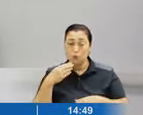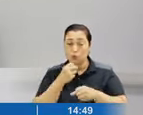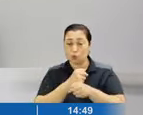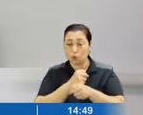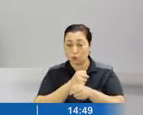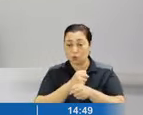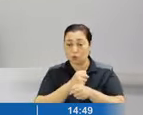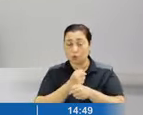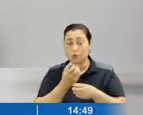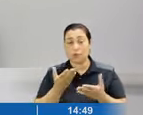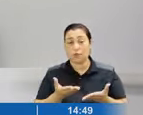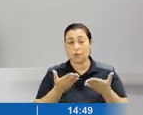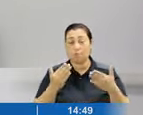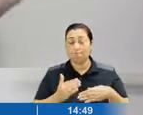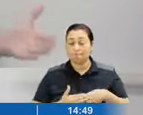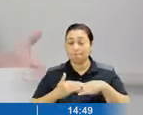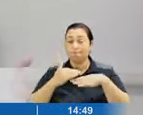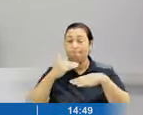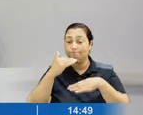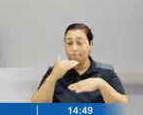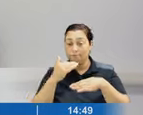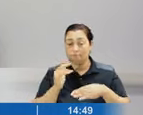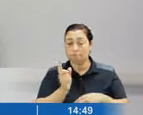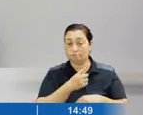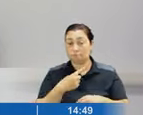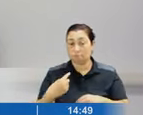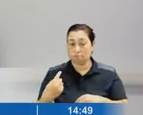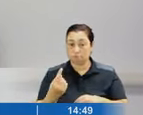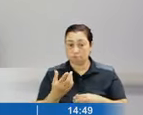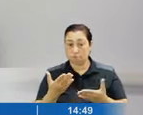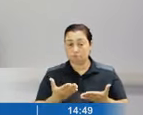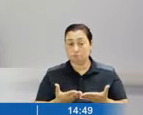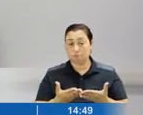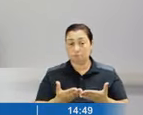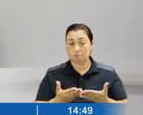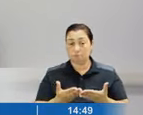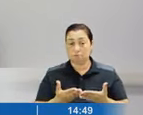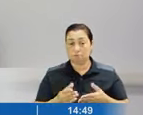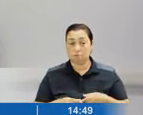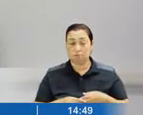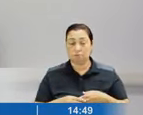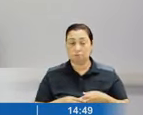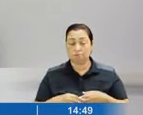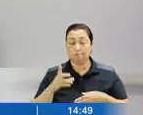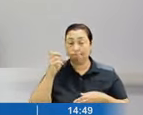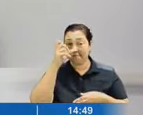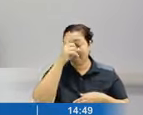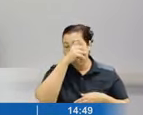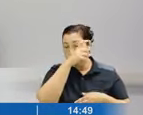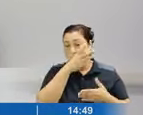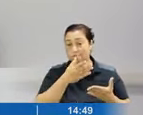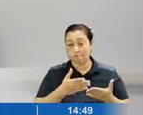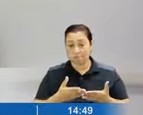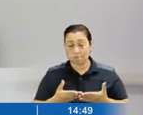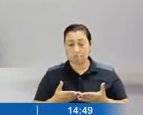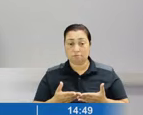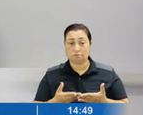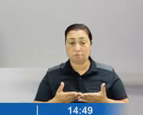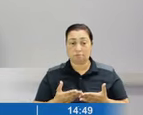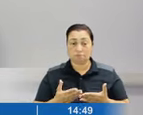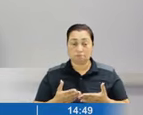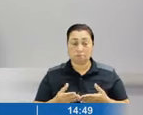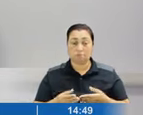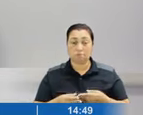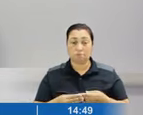ano. Ou seja, vamos aumentar a nossa incidência de complicações, de óbitos, né? De